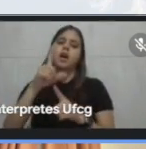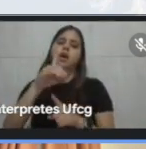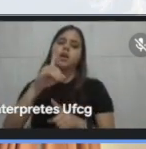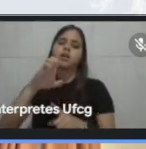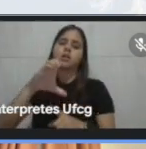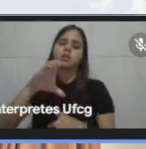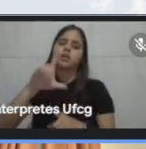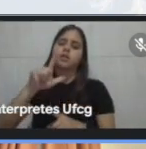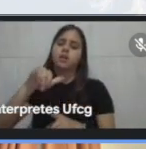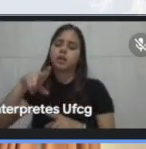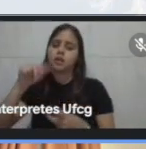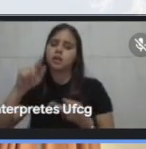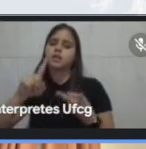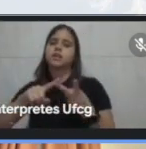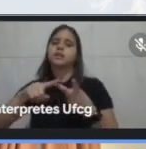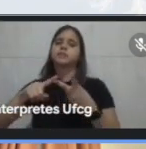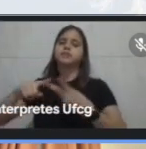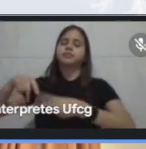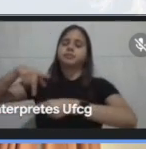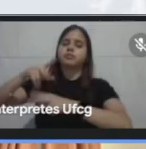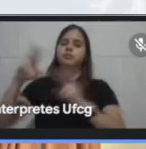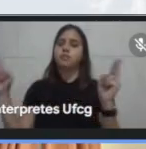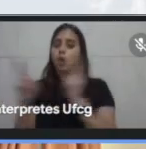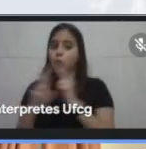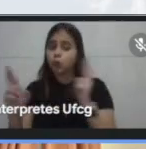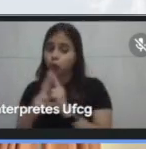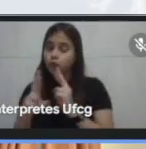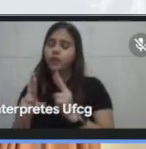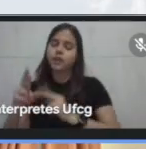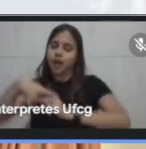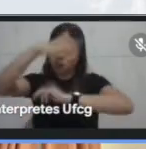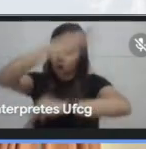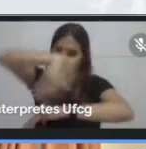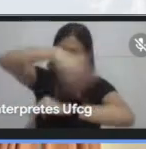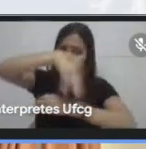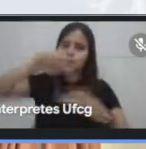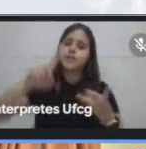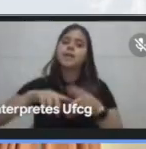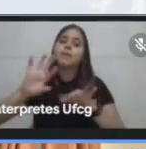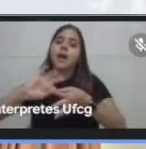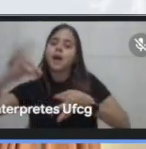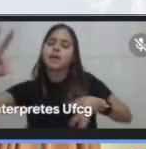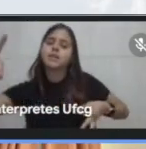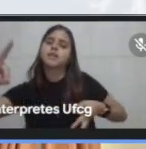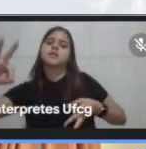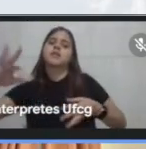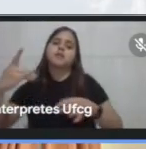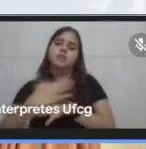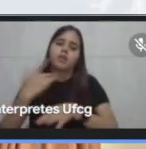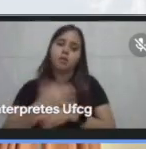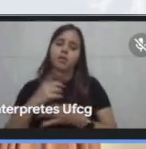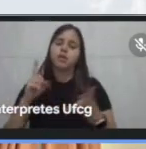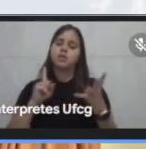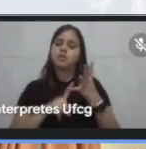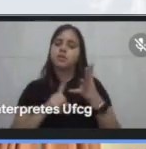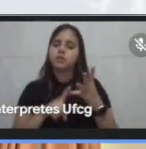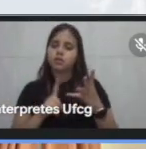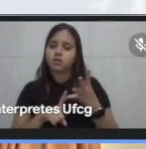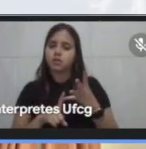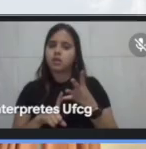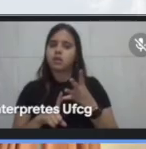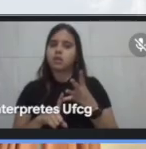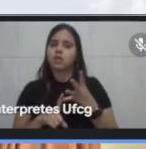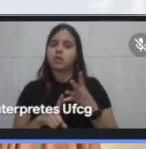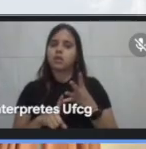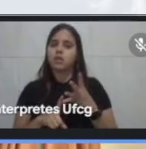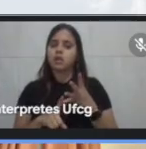principais. Aqui seria a distância a centros urbanos. E aqui seria a distância a justamente a questão